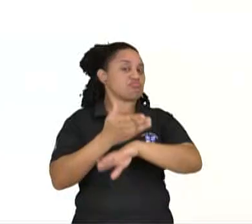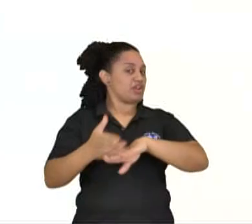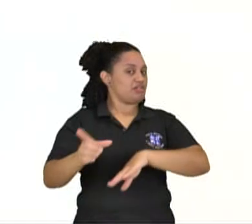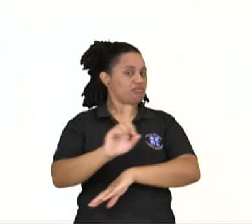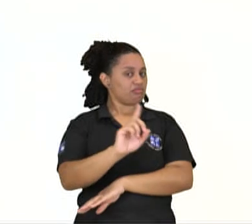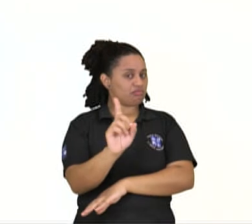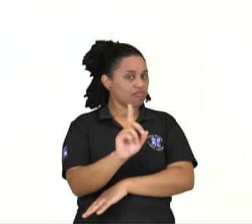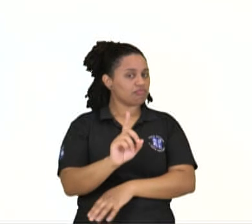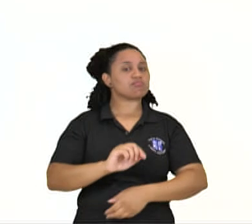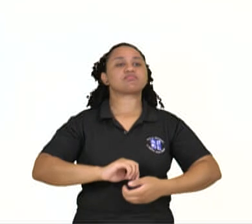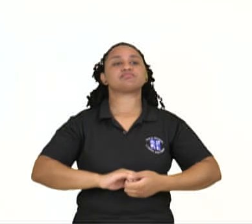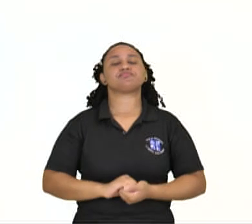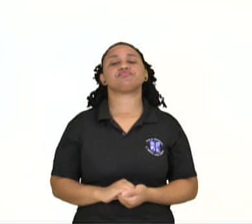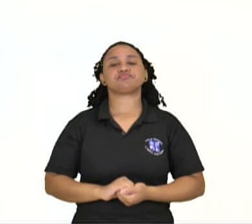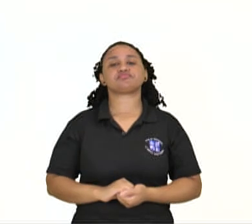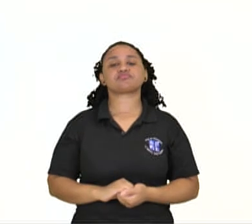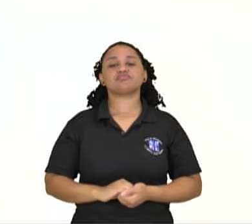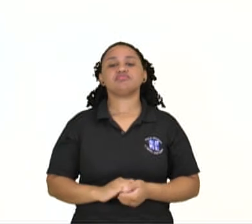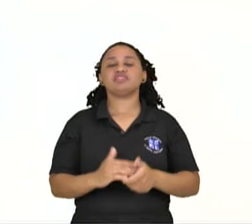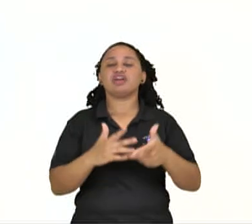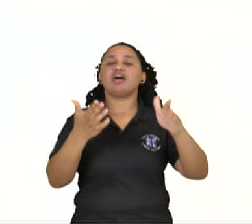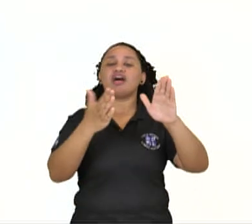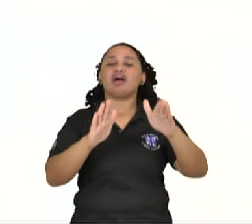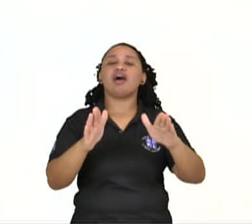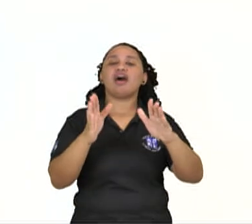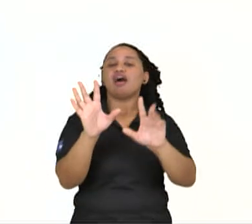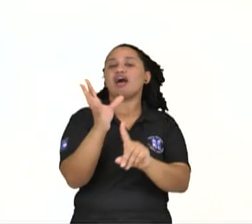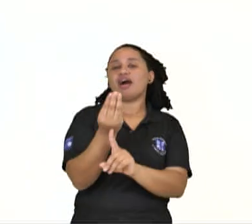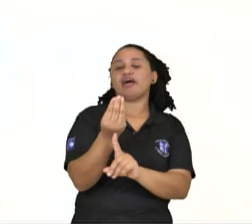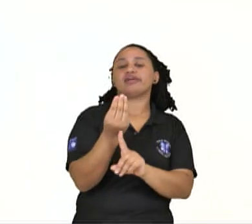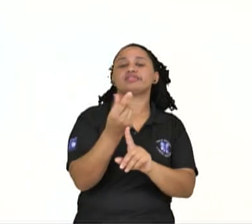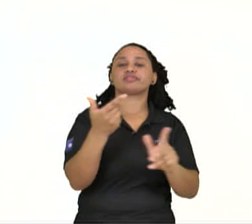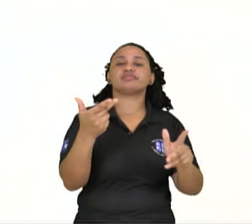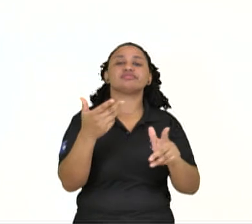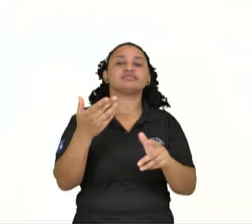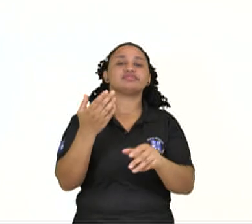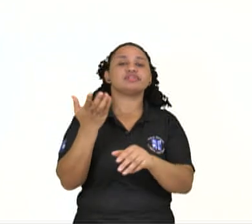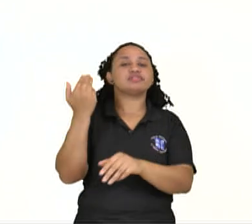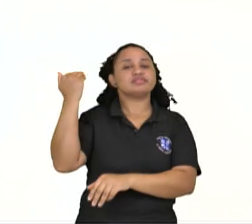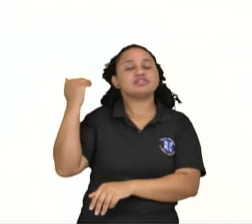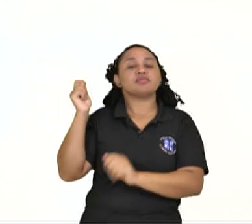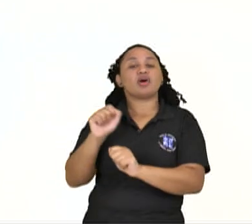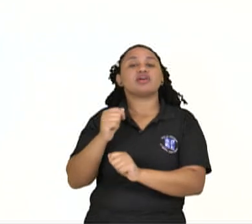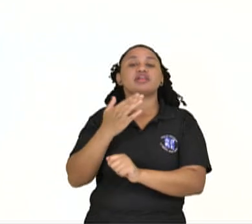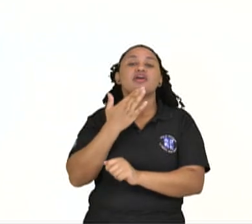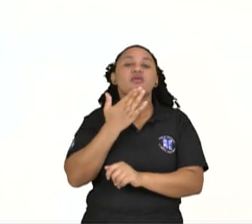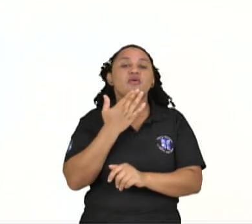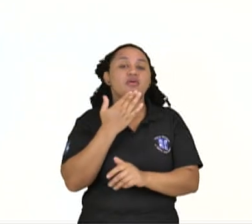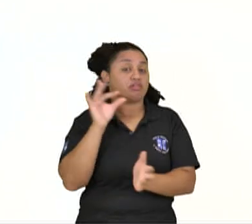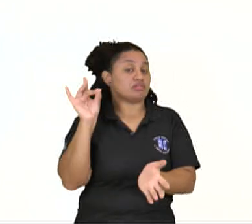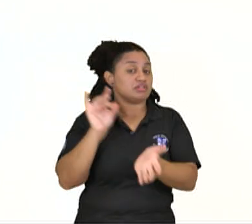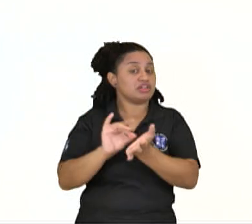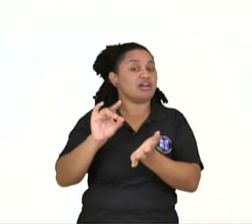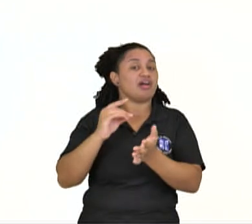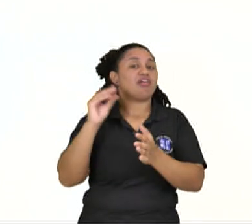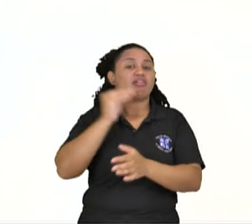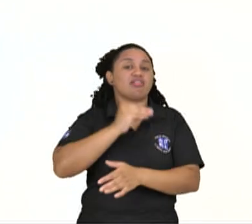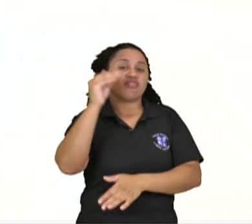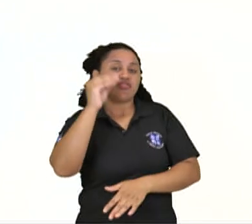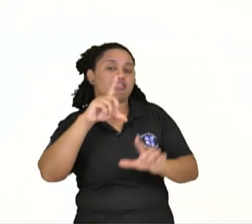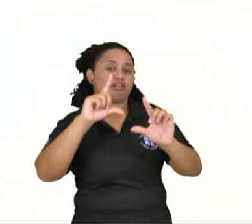fonte importante de informação, a literatura. Muitas vezes, ela foi produzida bem